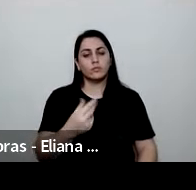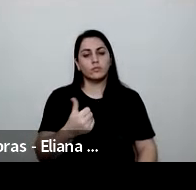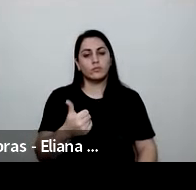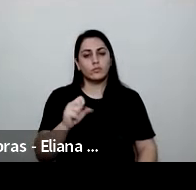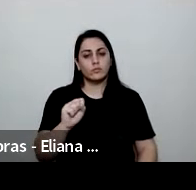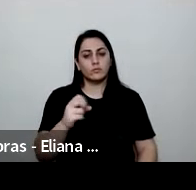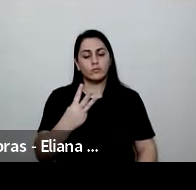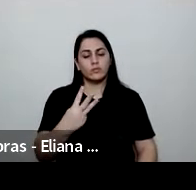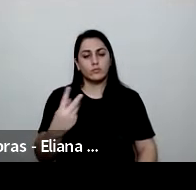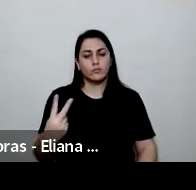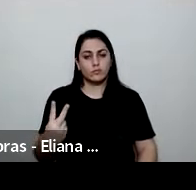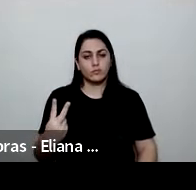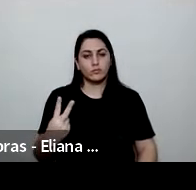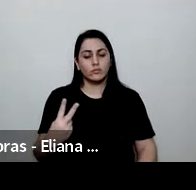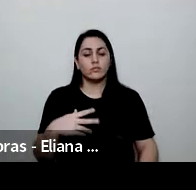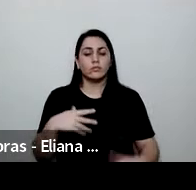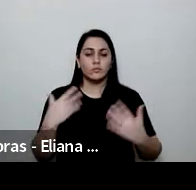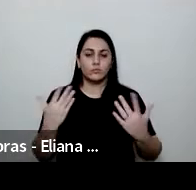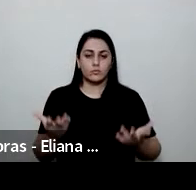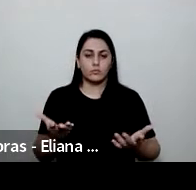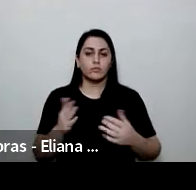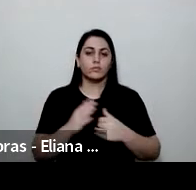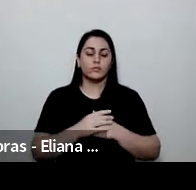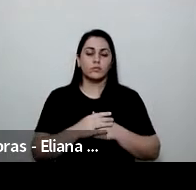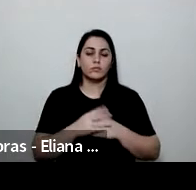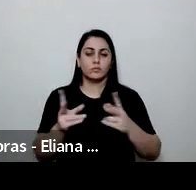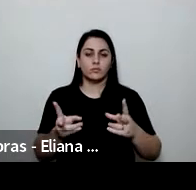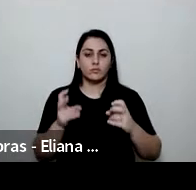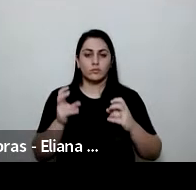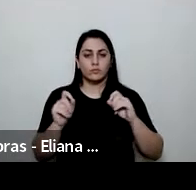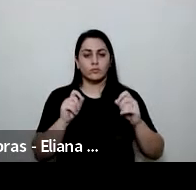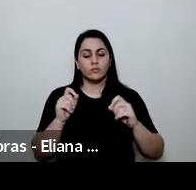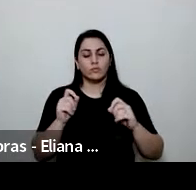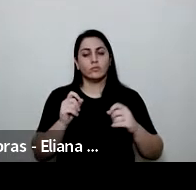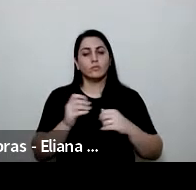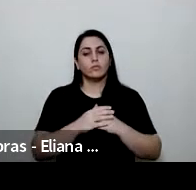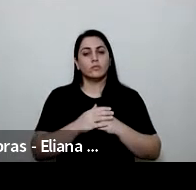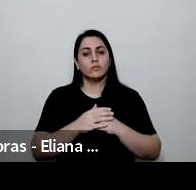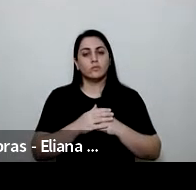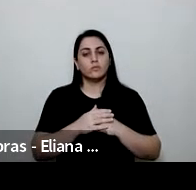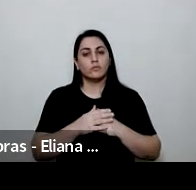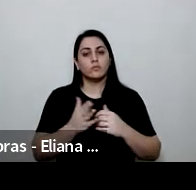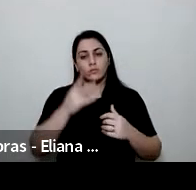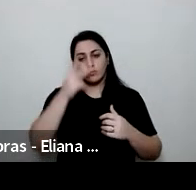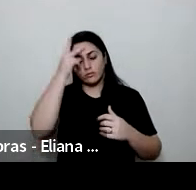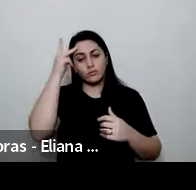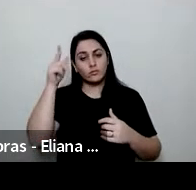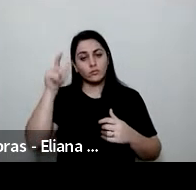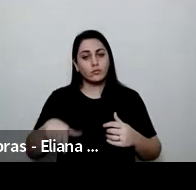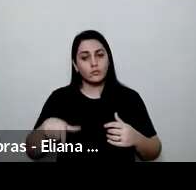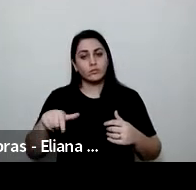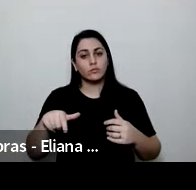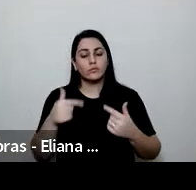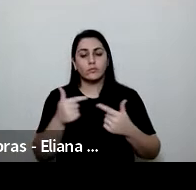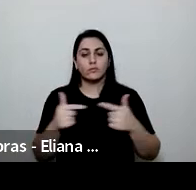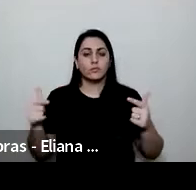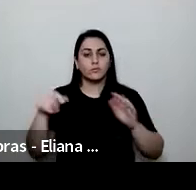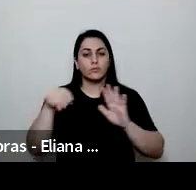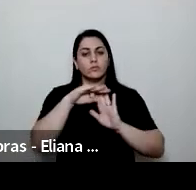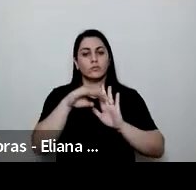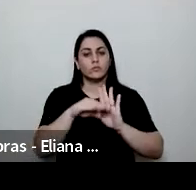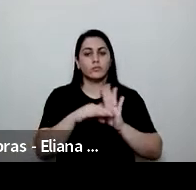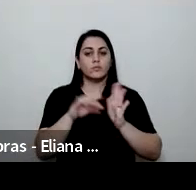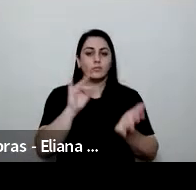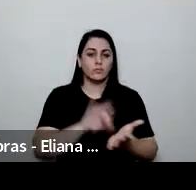e dessa forma já está o beija posição credibilidade visto que o requerente não consta na lista oficial